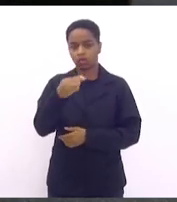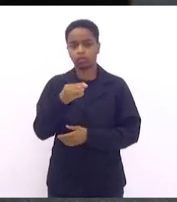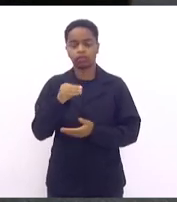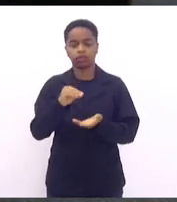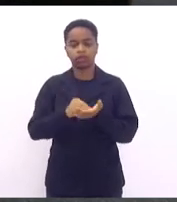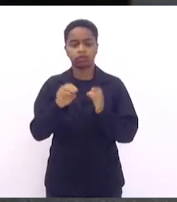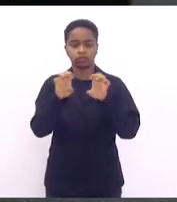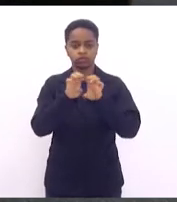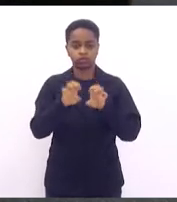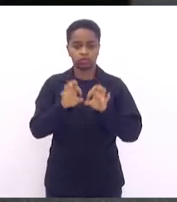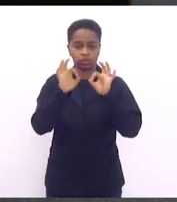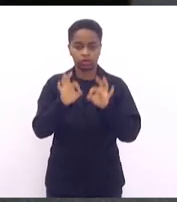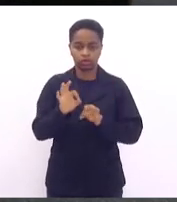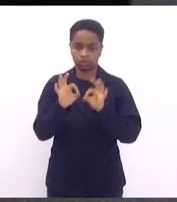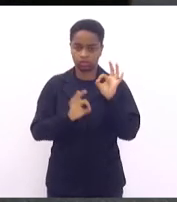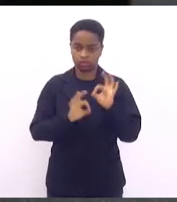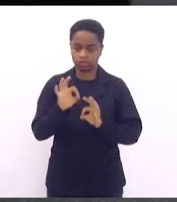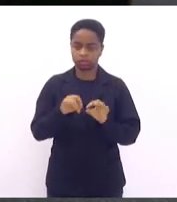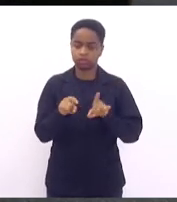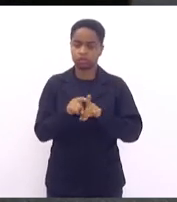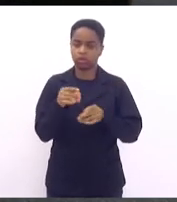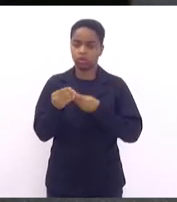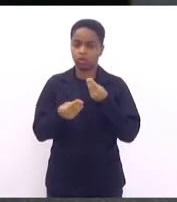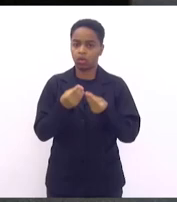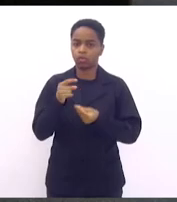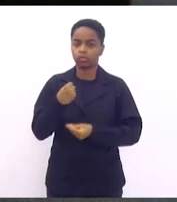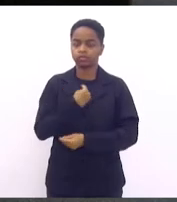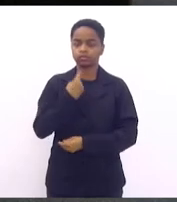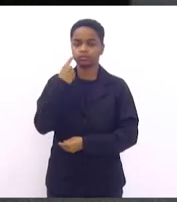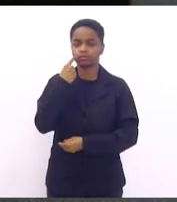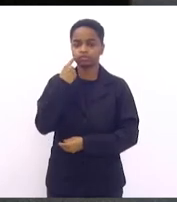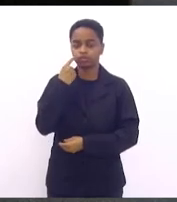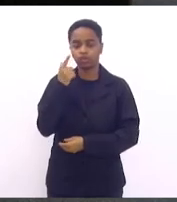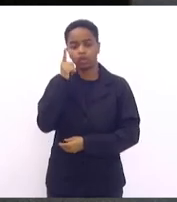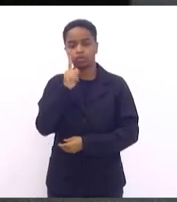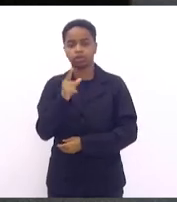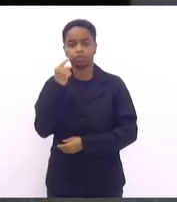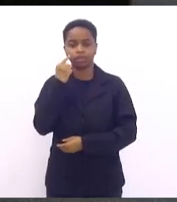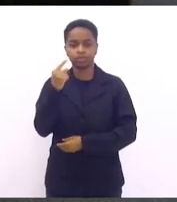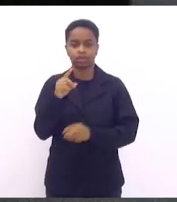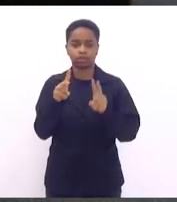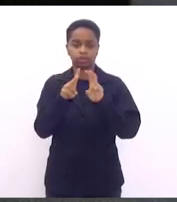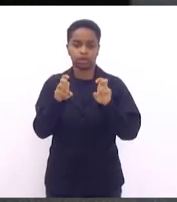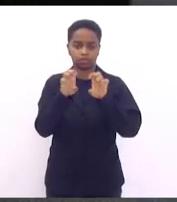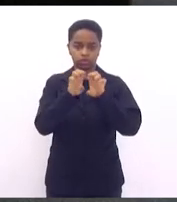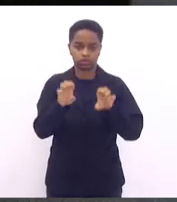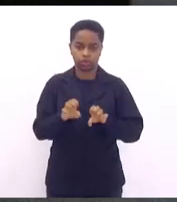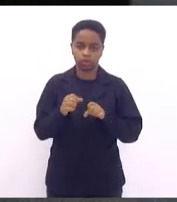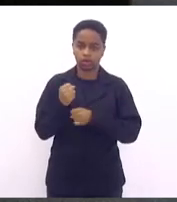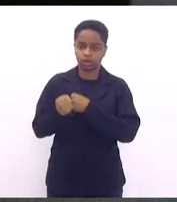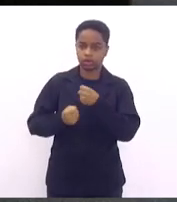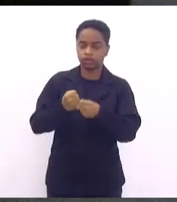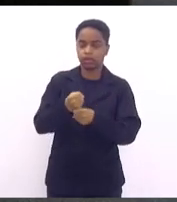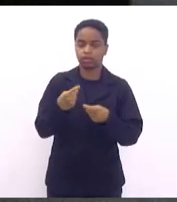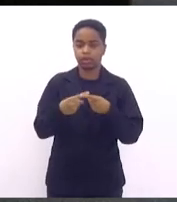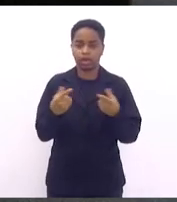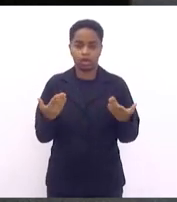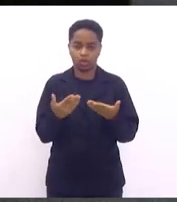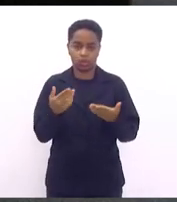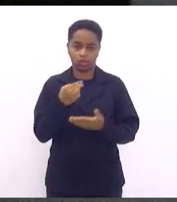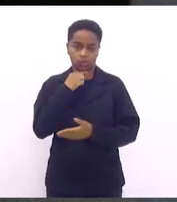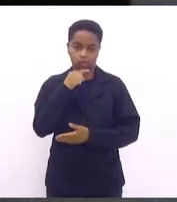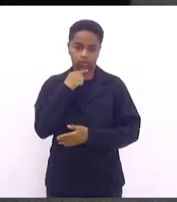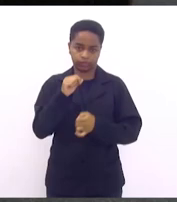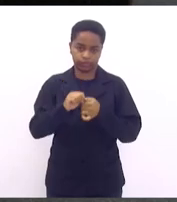infraestrutura, e como, de fato, a gente pode pensar questões estruturais a partir do ano que vem, já que, infelizmente, nesse ano nada foi